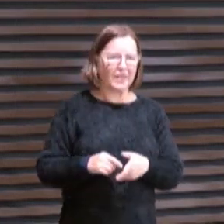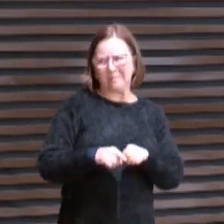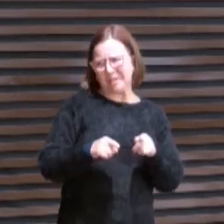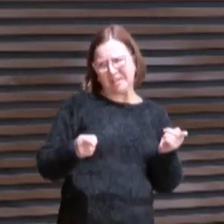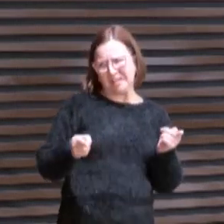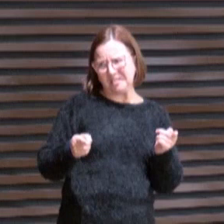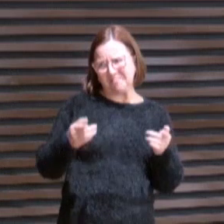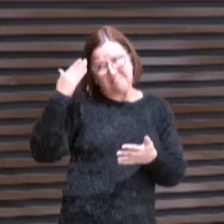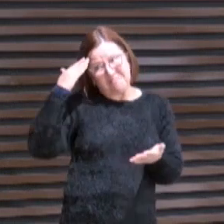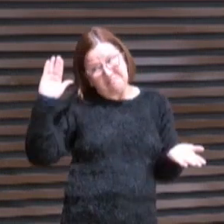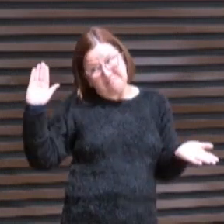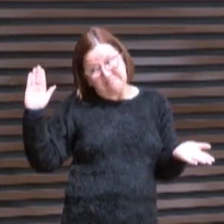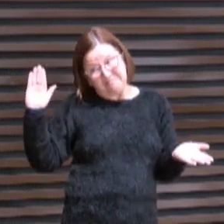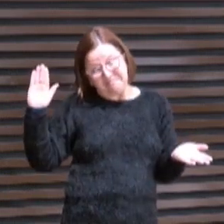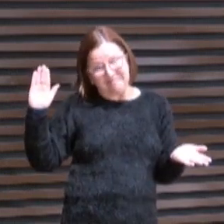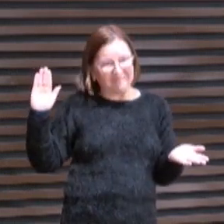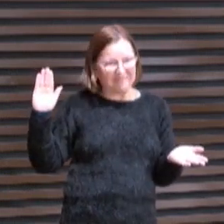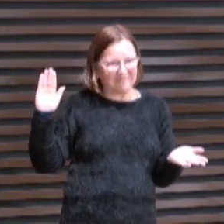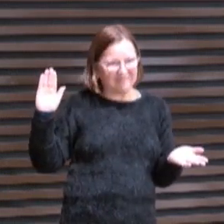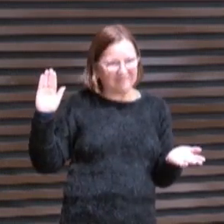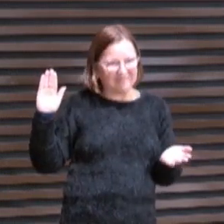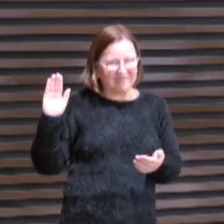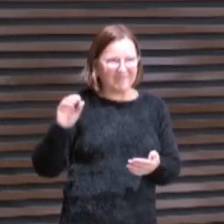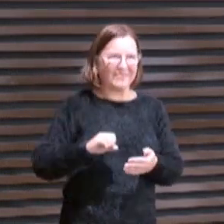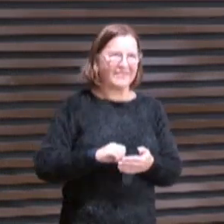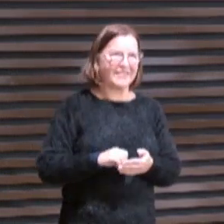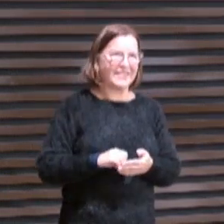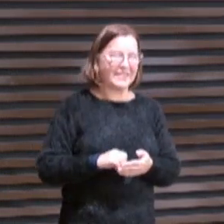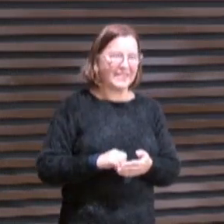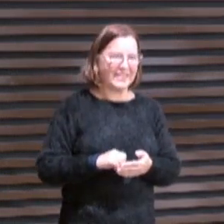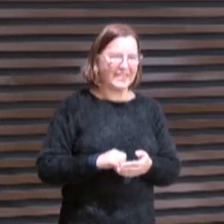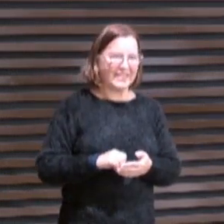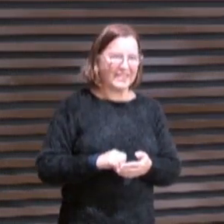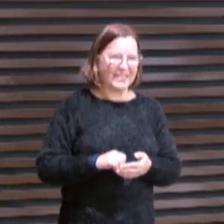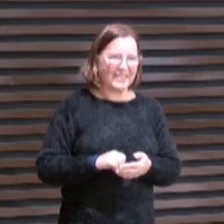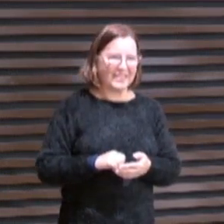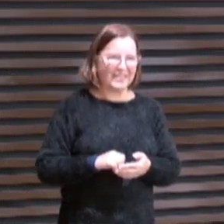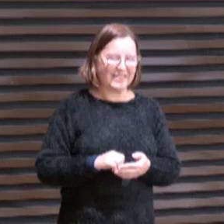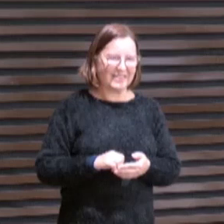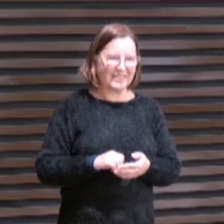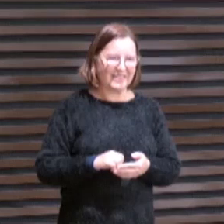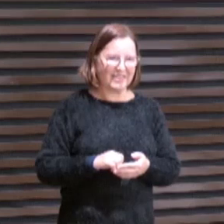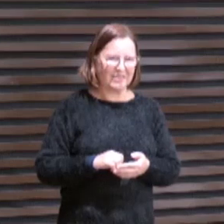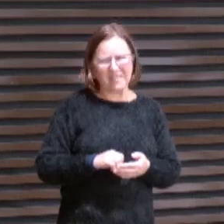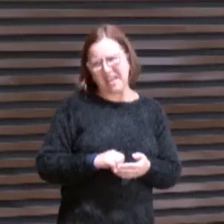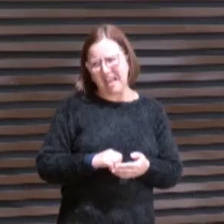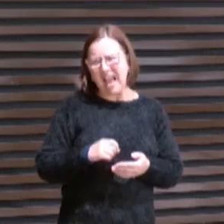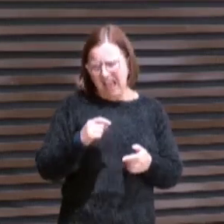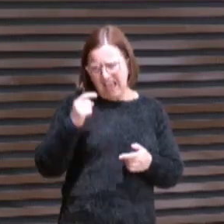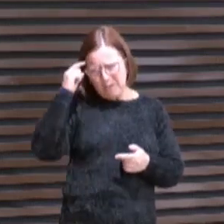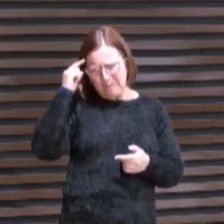Mas não sei. Se passarmos por isso, verei o que posso fazer por você